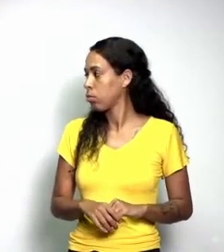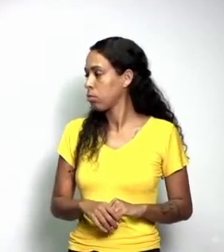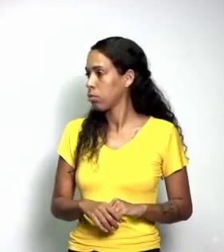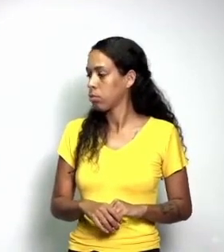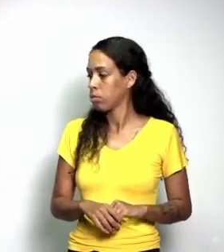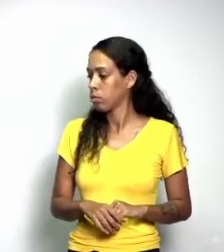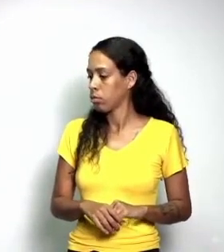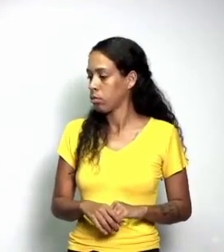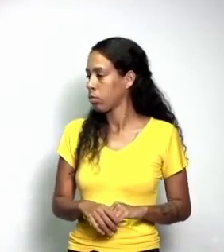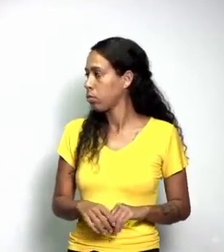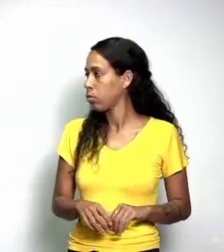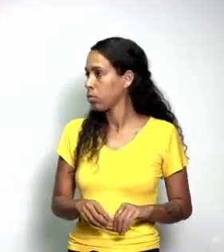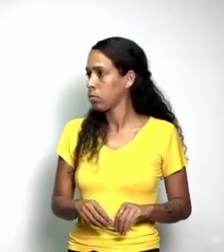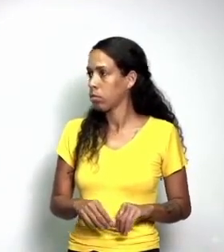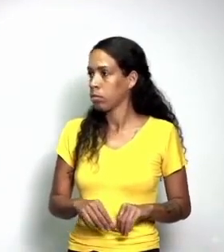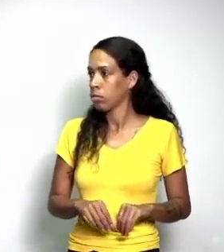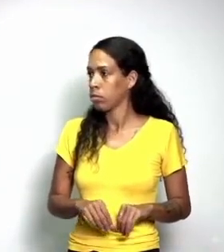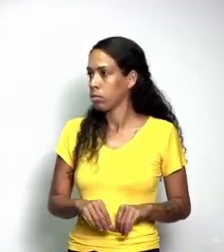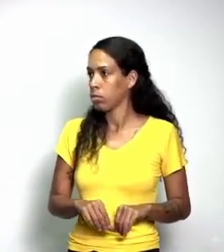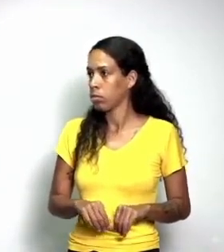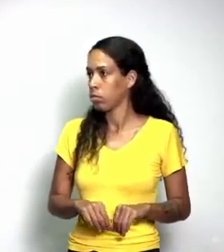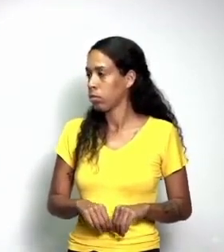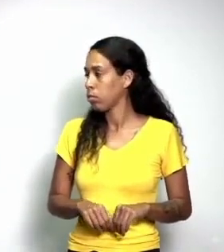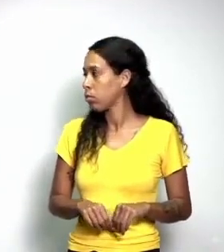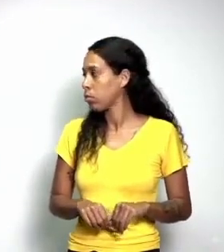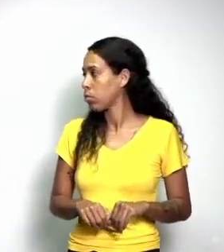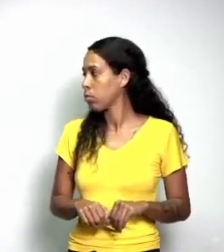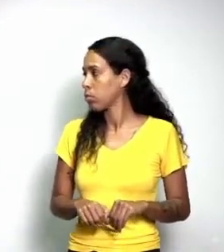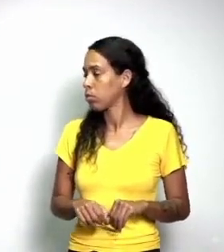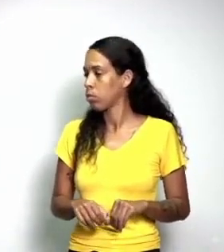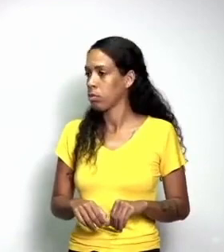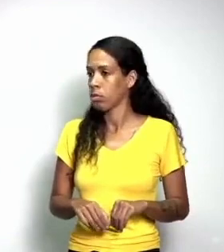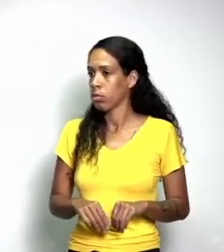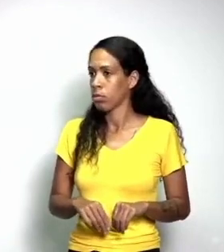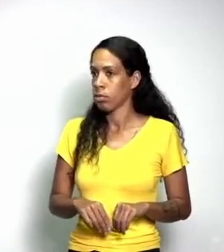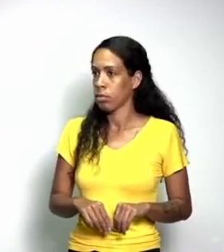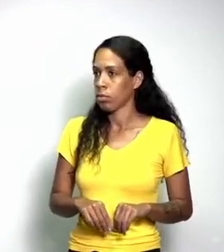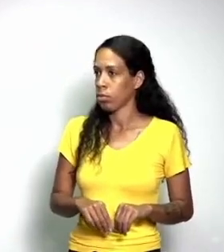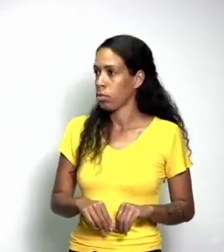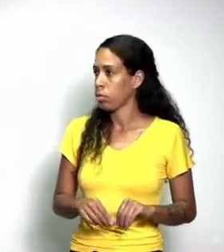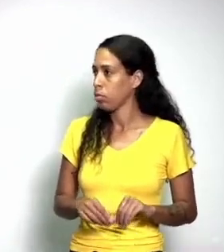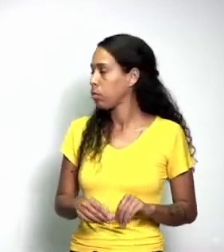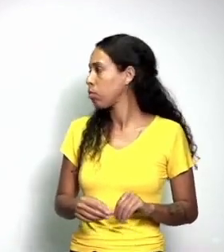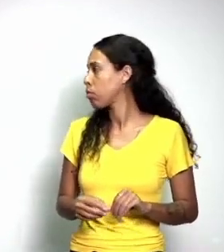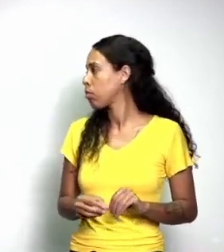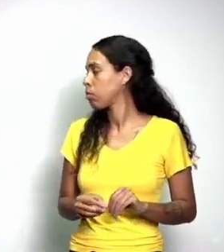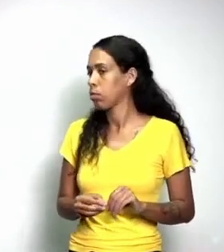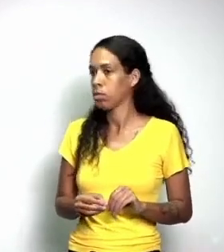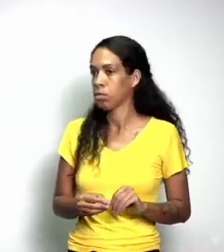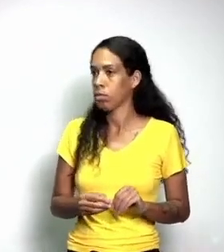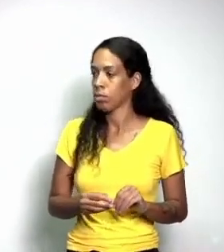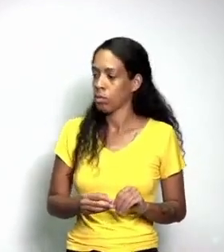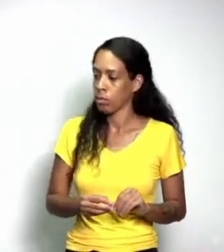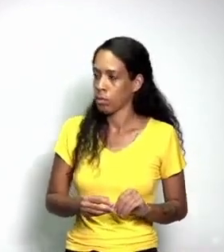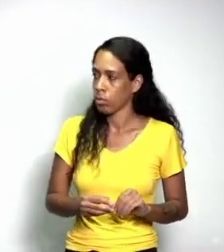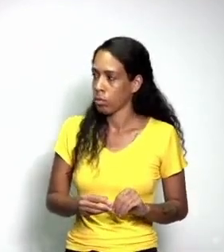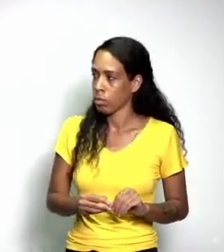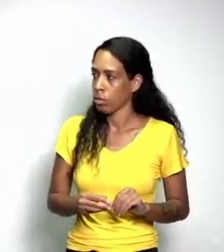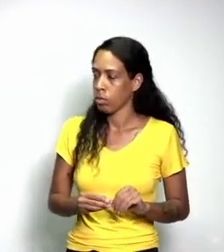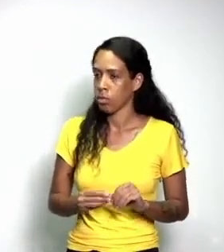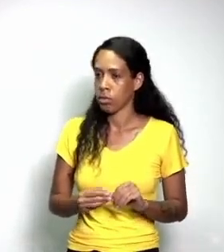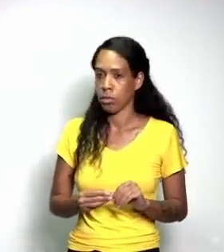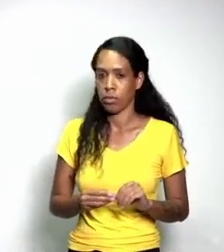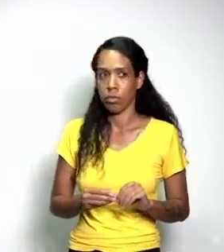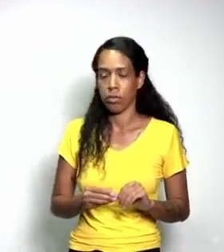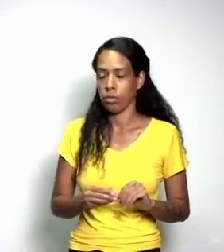mais pesados. Aqui vocês estavam tirando, podia terminar. Aqui vem um parafusinho, que é um daqueles